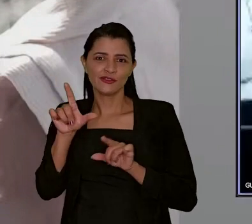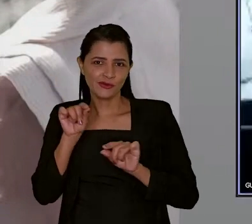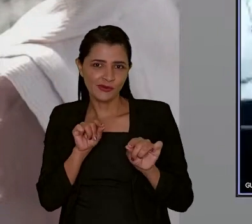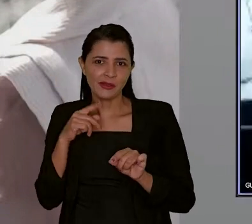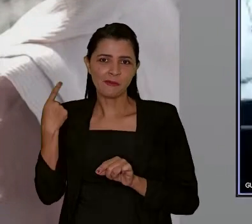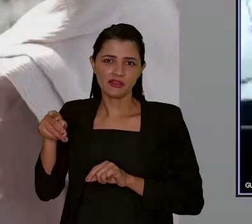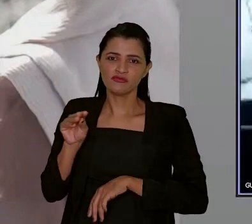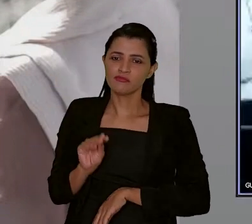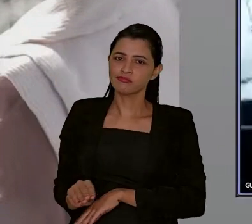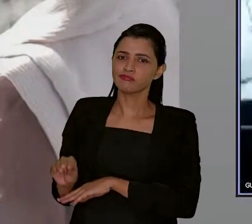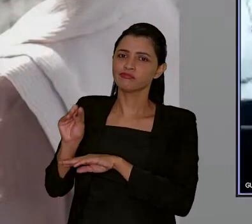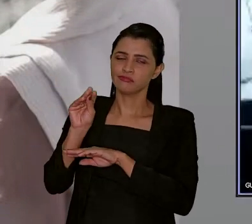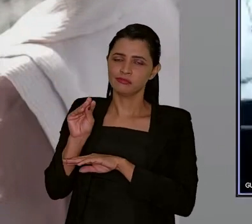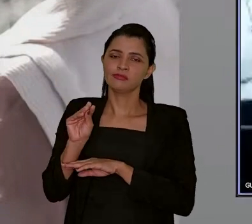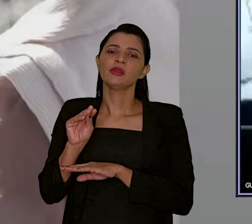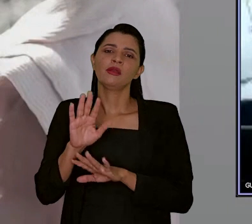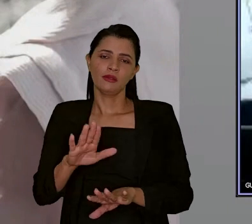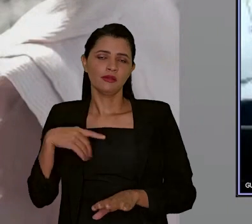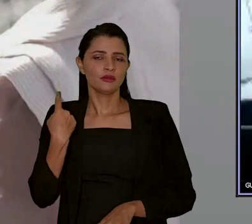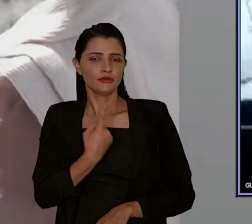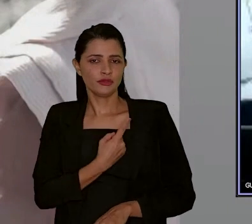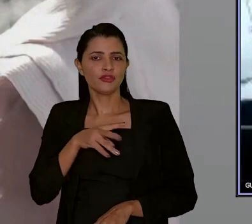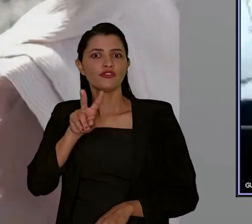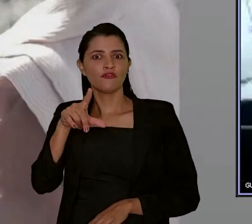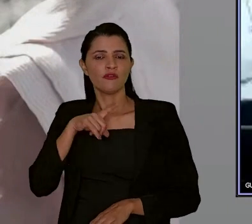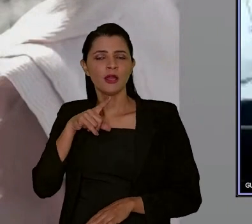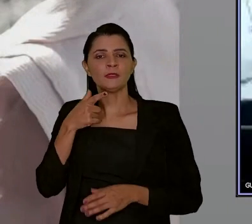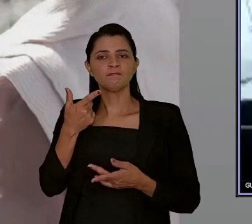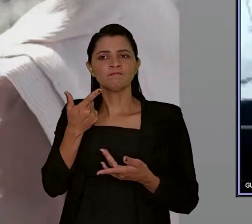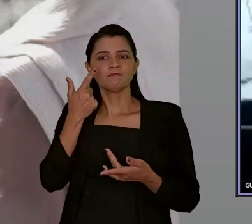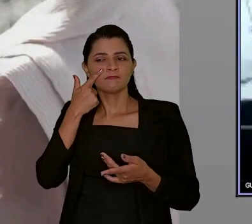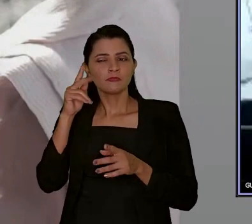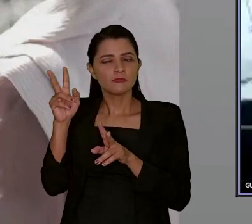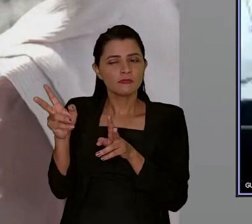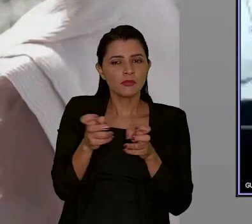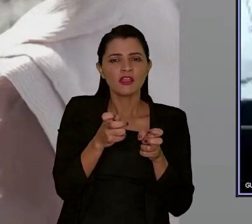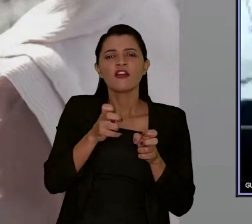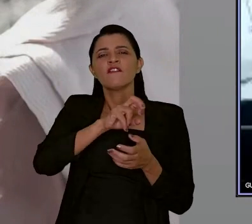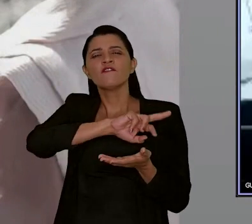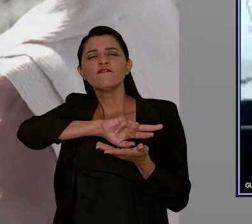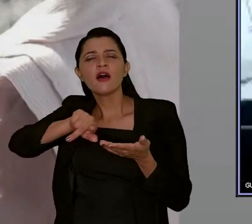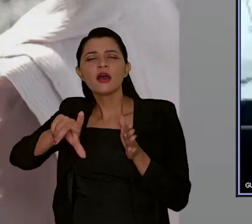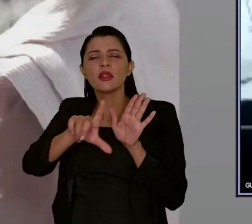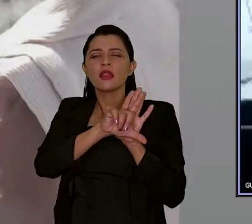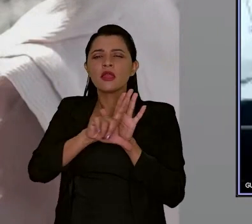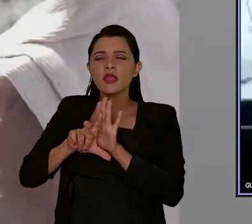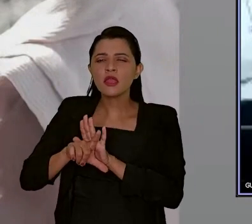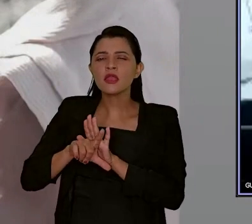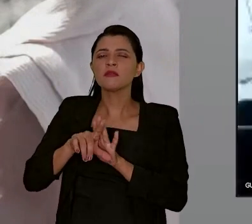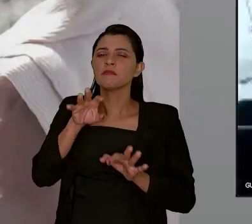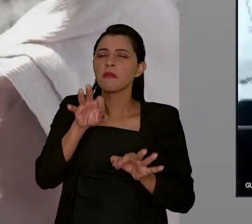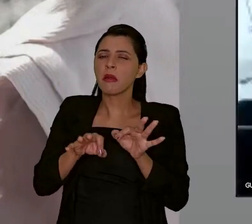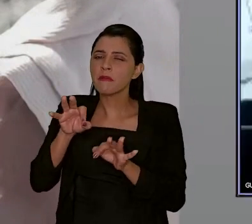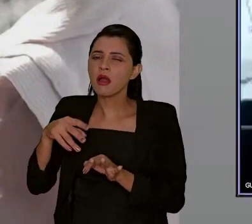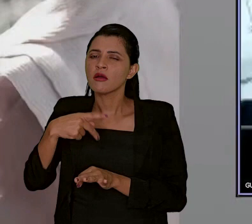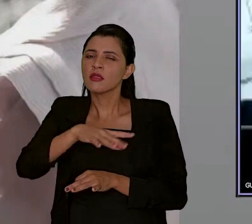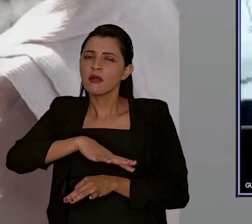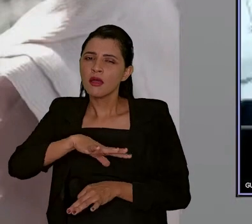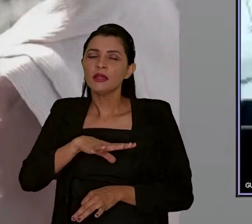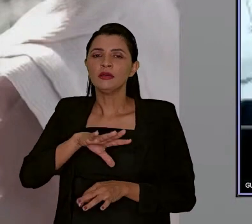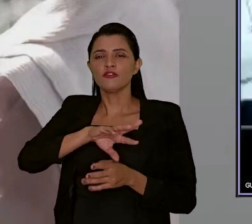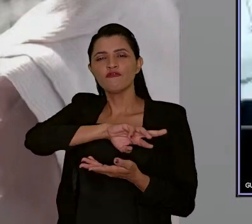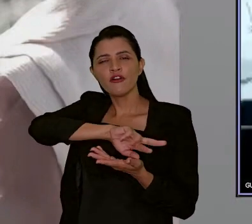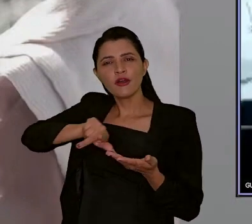nós vamos trabalhar com vários ordenamentos jurídicos distintos. O nosso direito, o direito